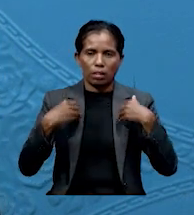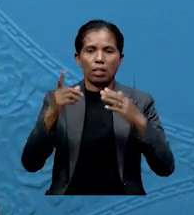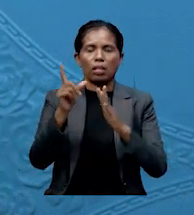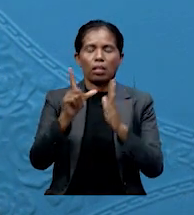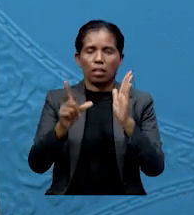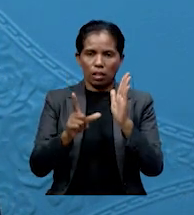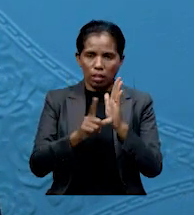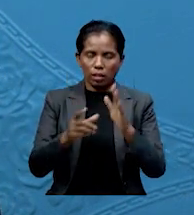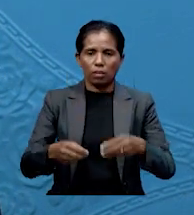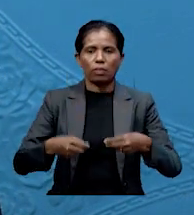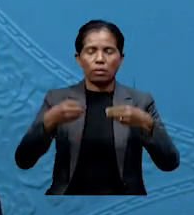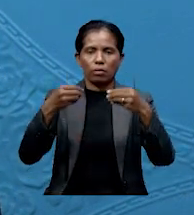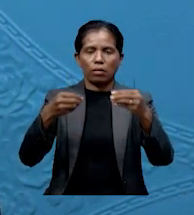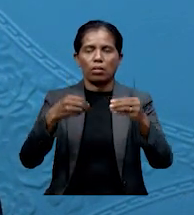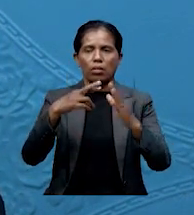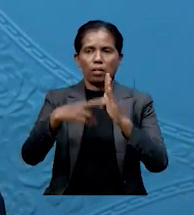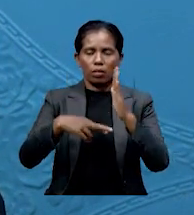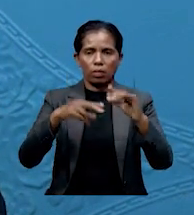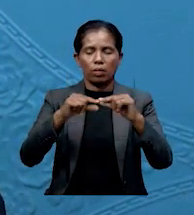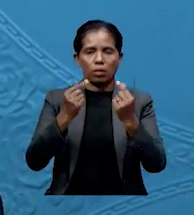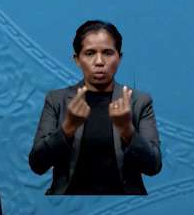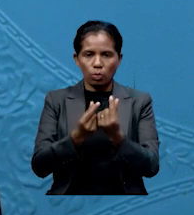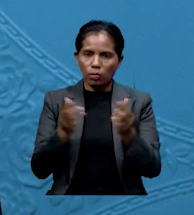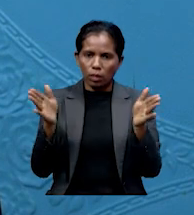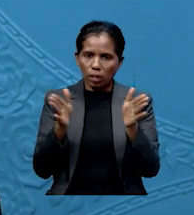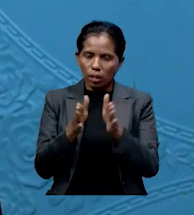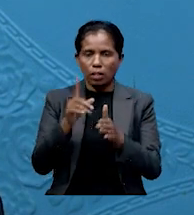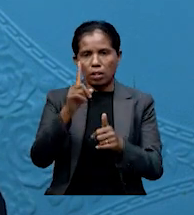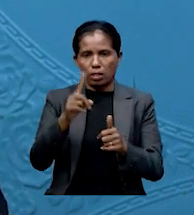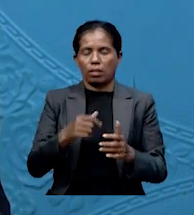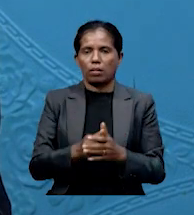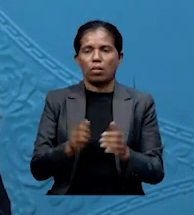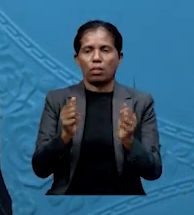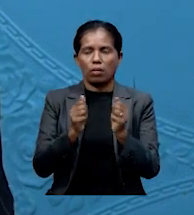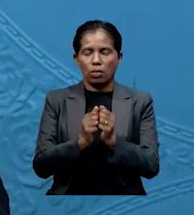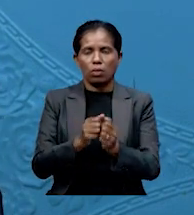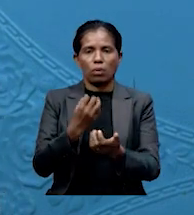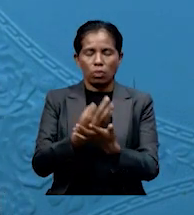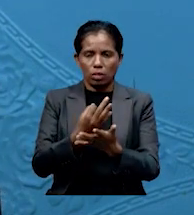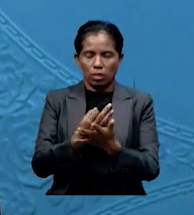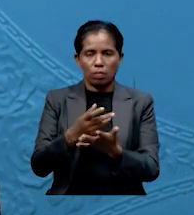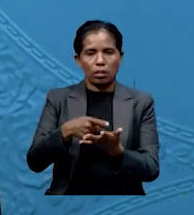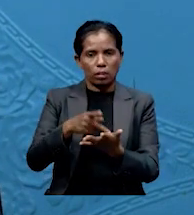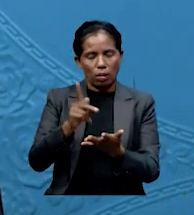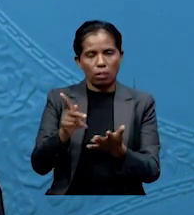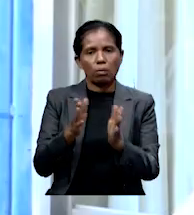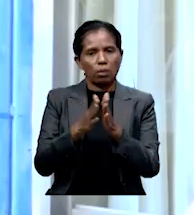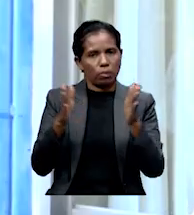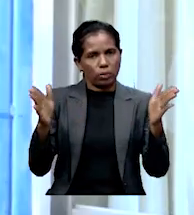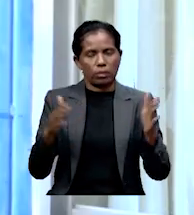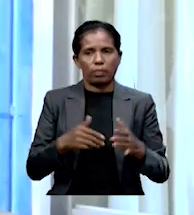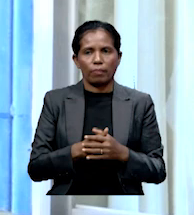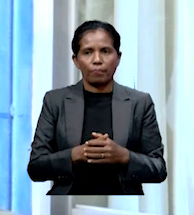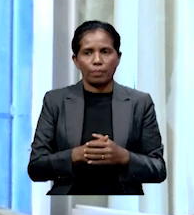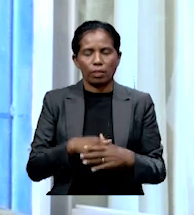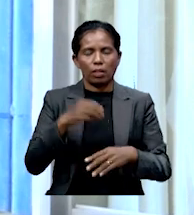bem bele for regalias ba grupo unida ho salário né bem pode teres.